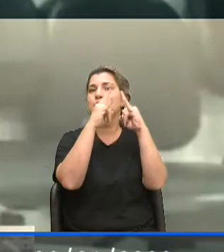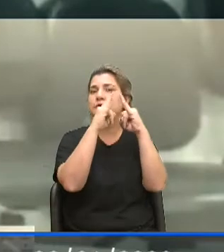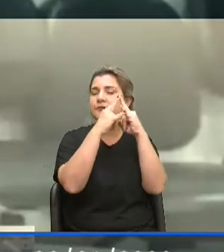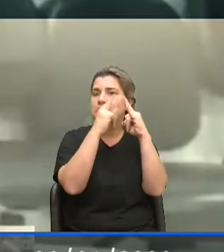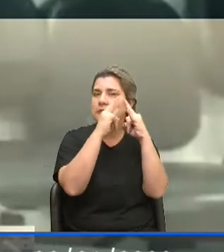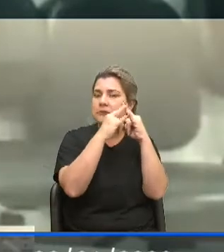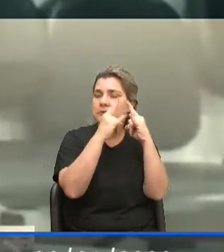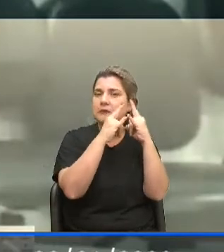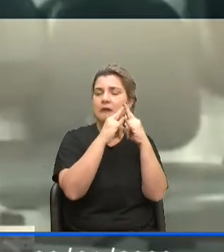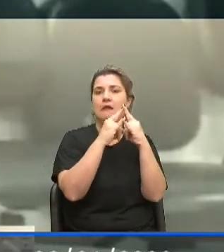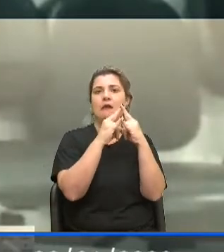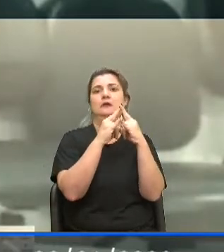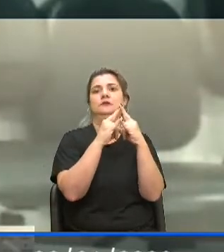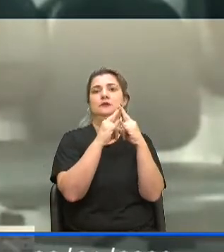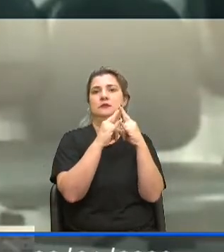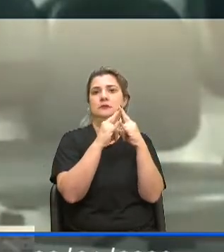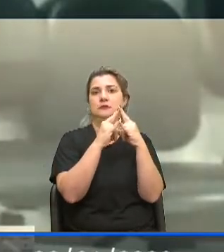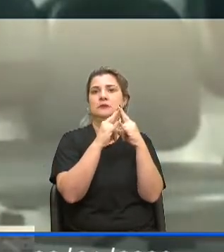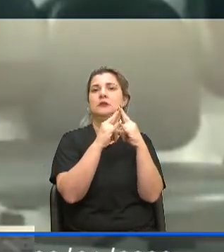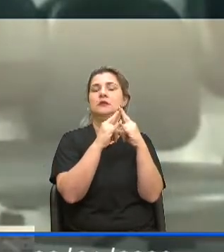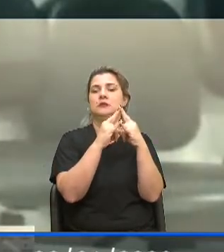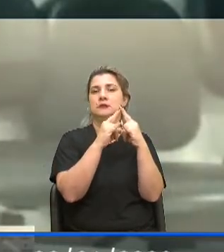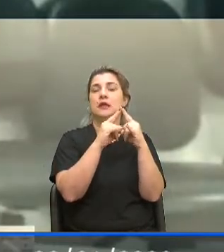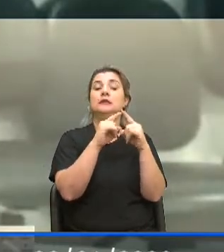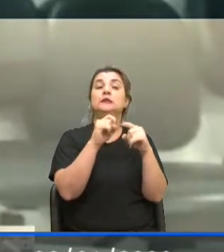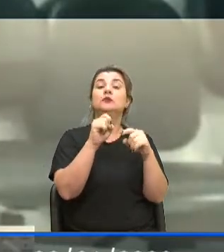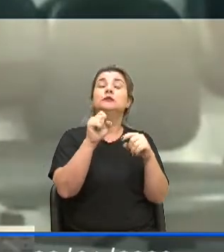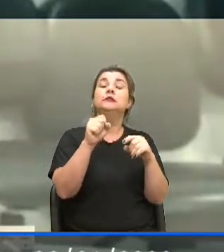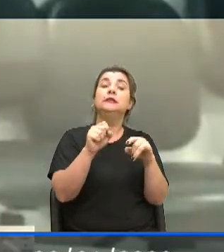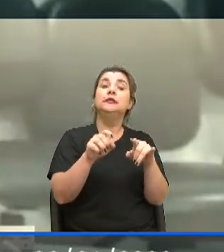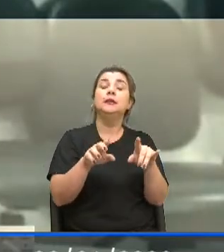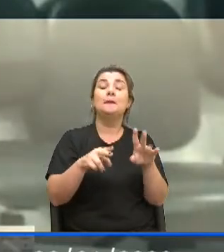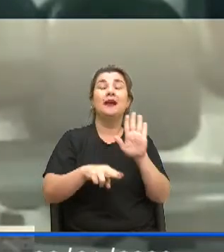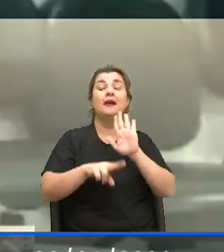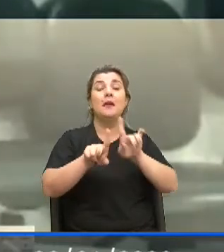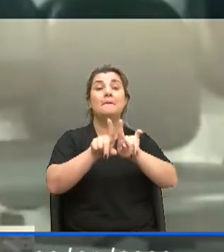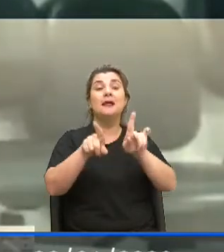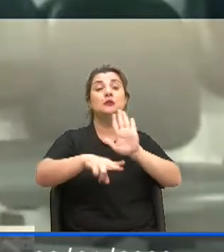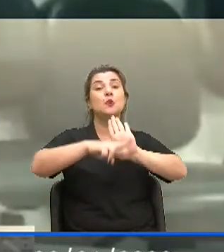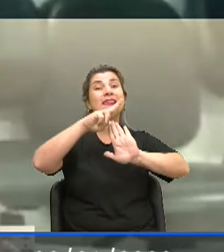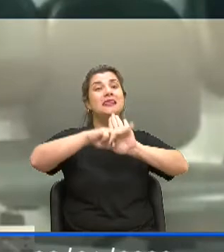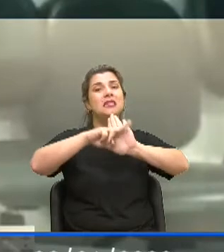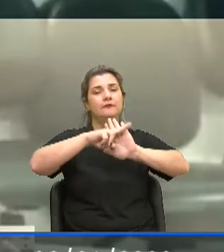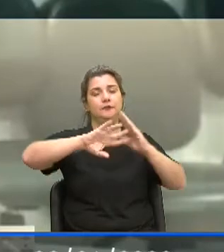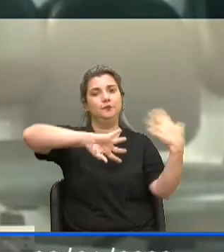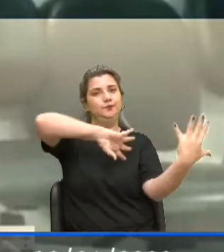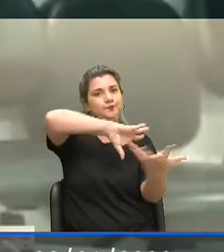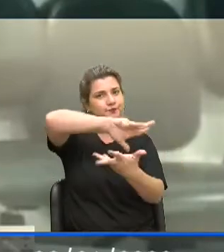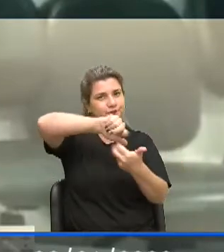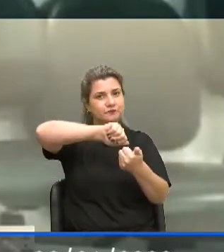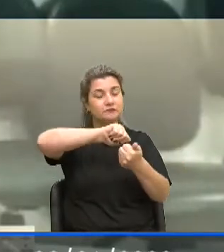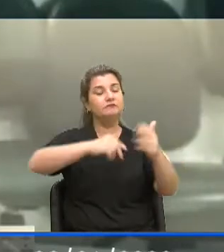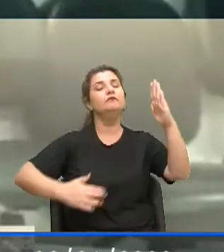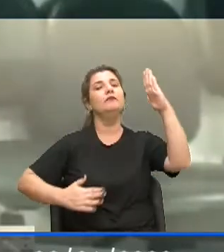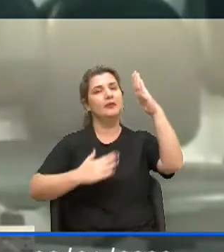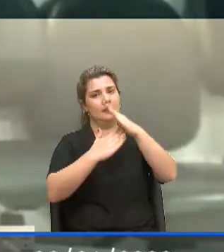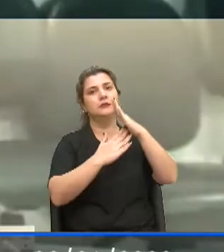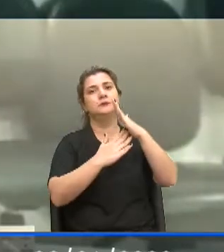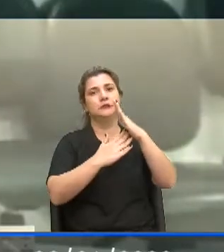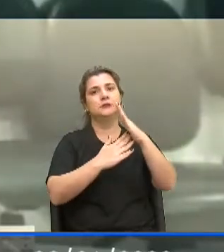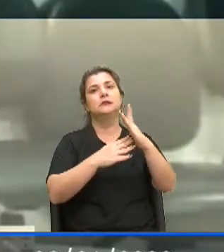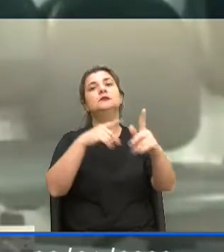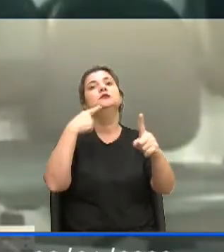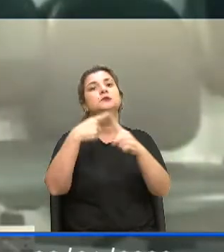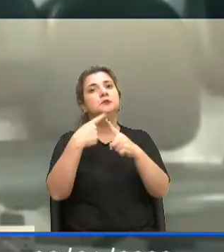produção a nível mundial, ela é limitada, né? Devido à complexidade da